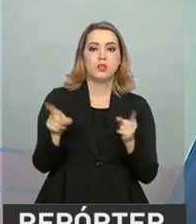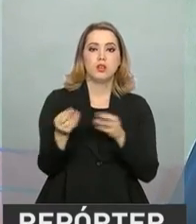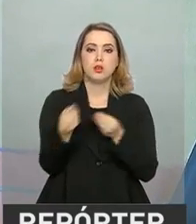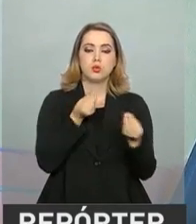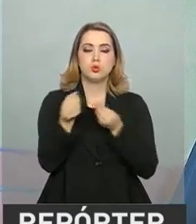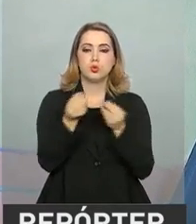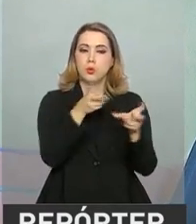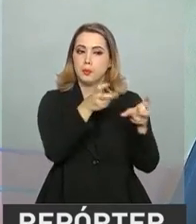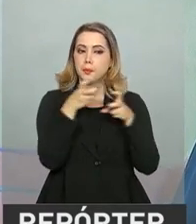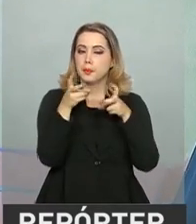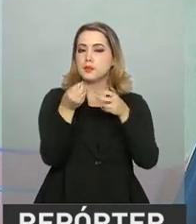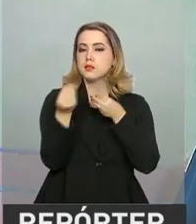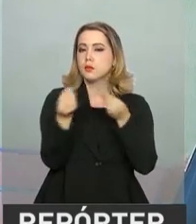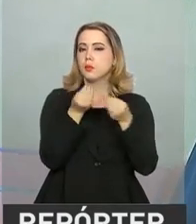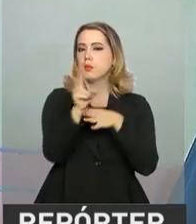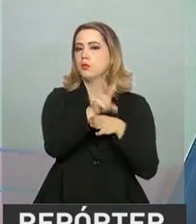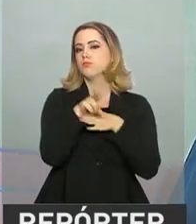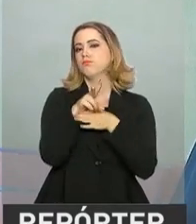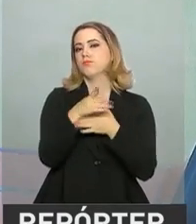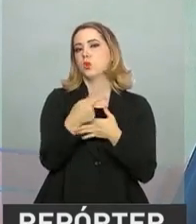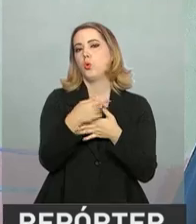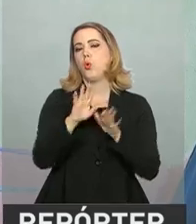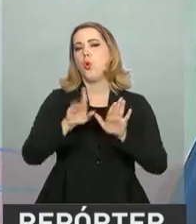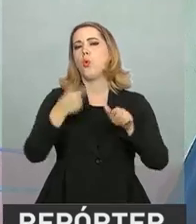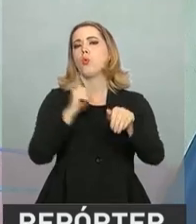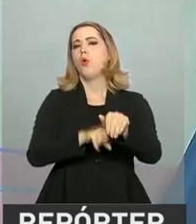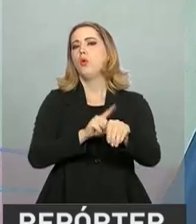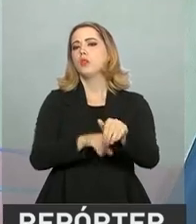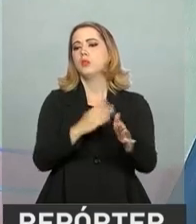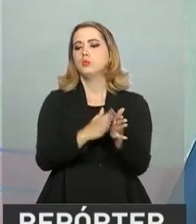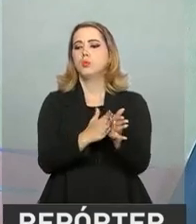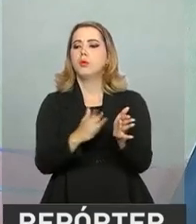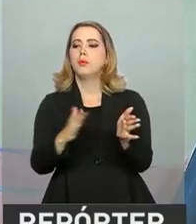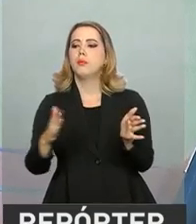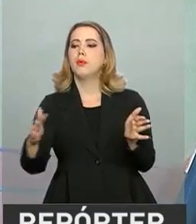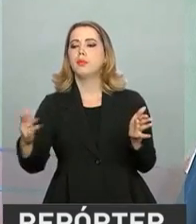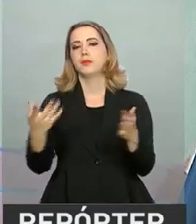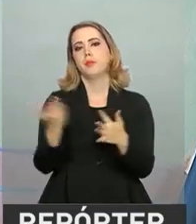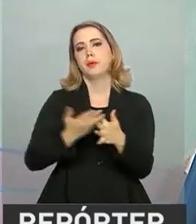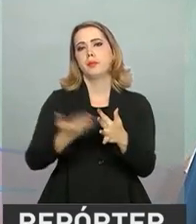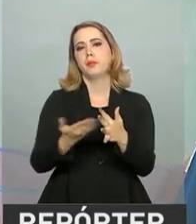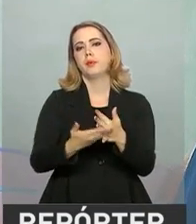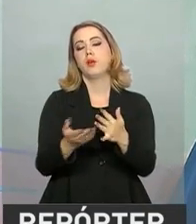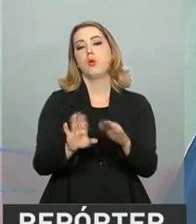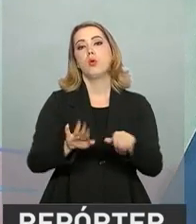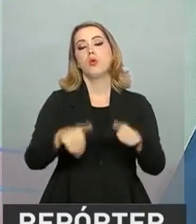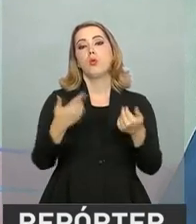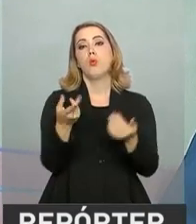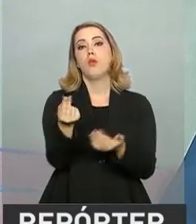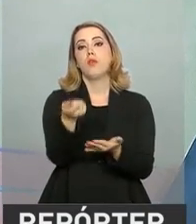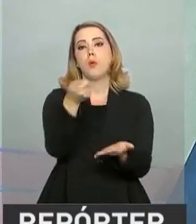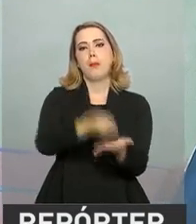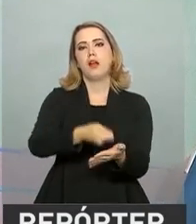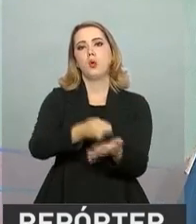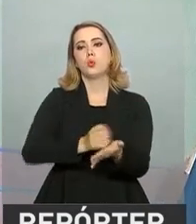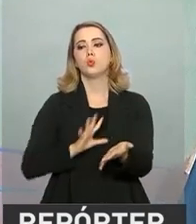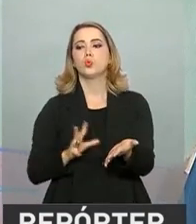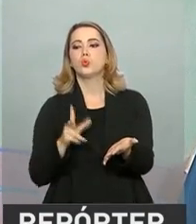reconhecer as características dessa operação. Qual é o prazo da operação? Qual é o custo efetivo total da operação? Qual é